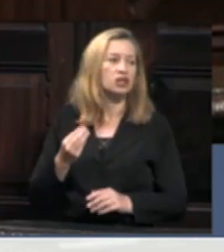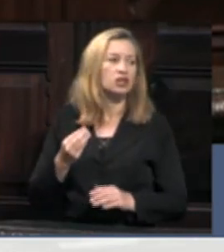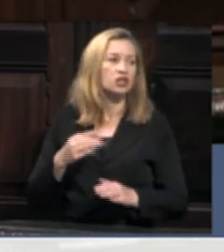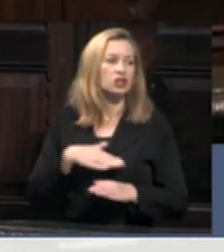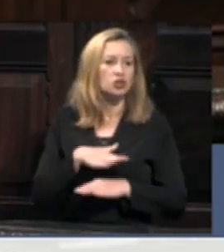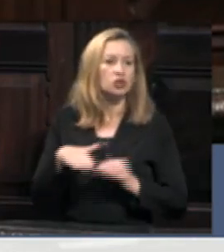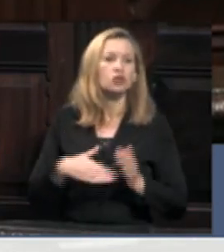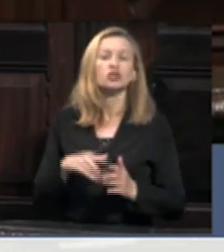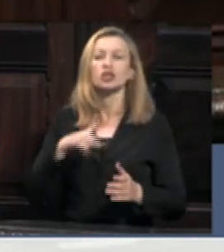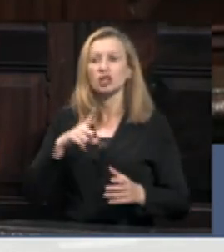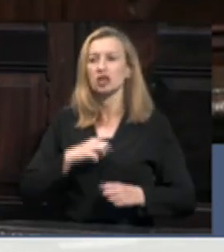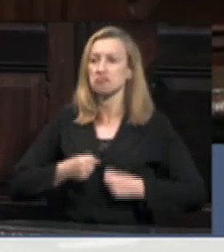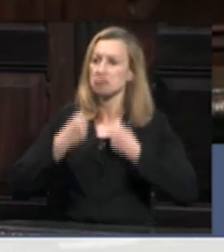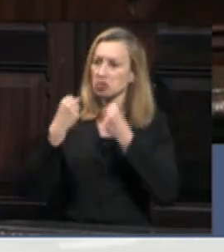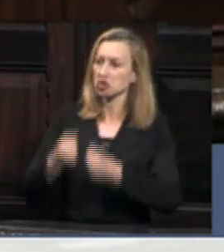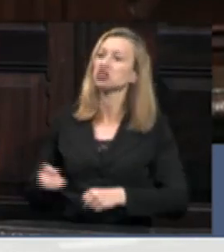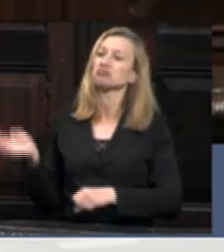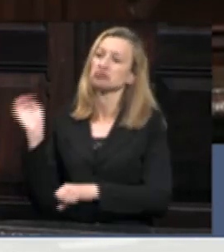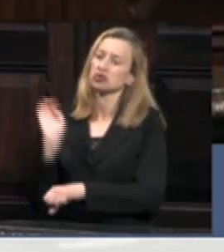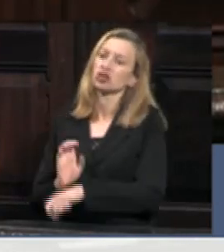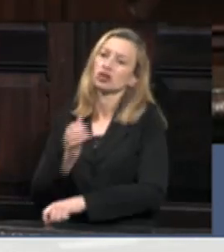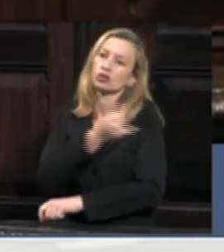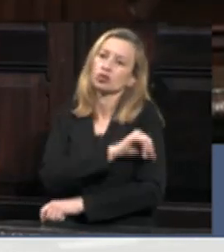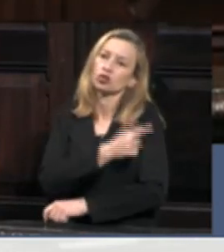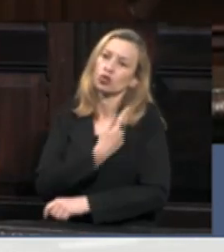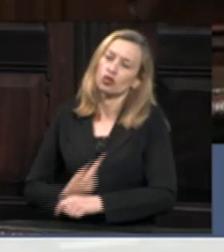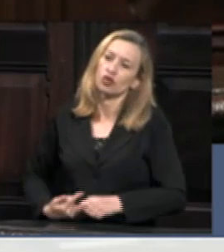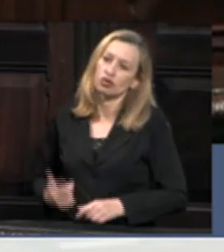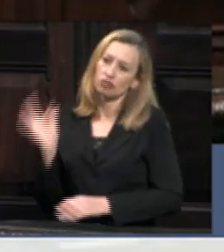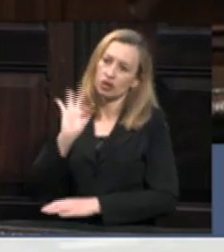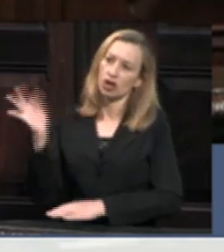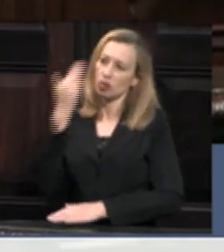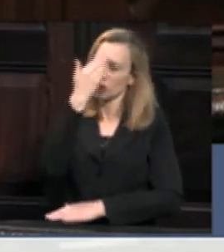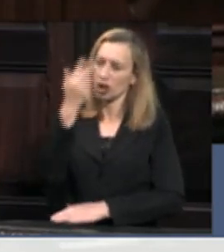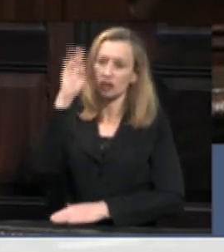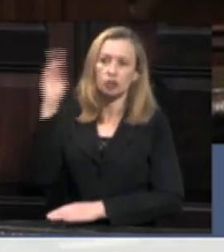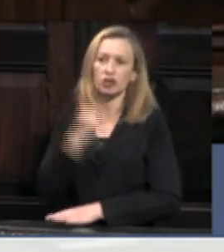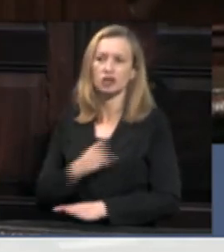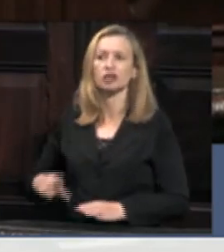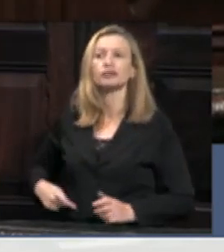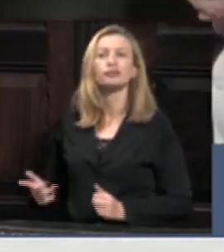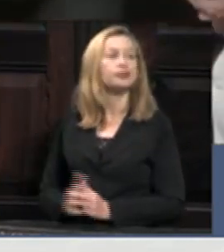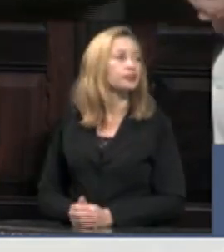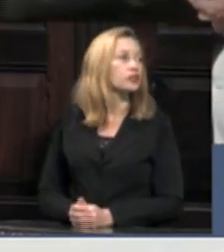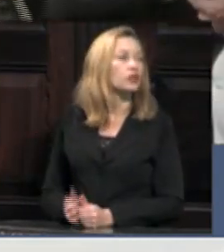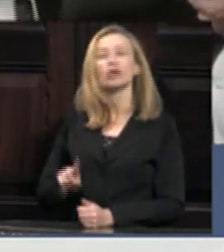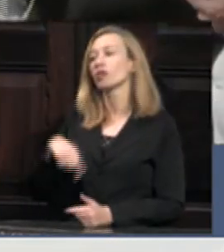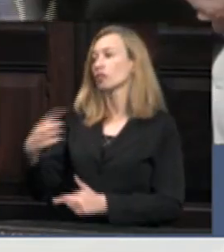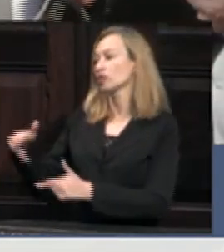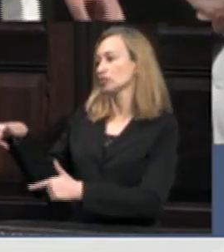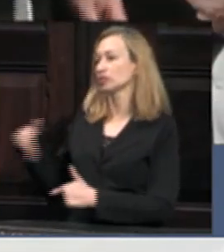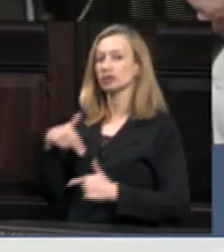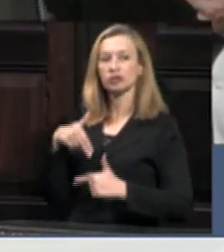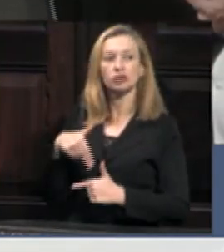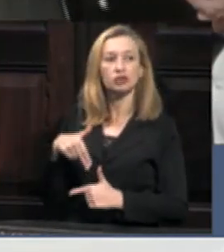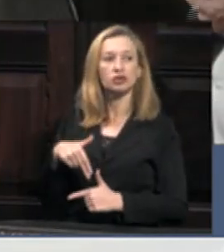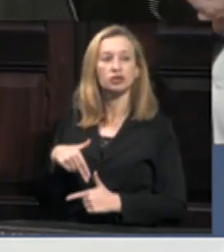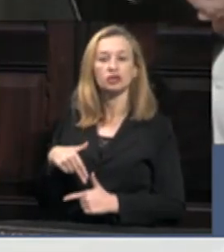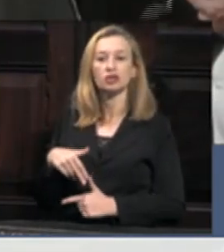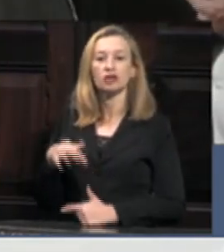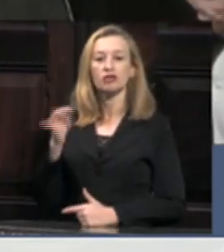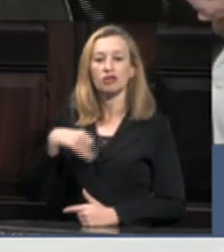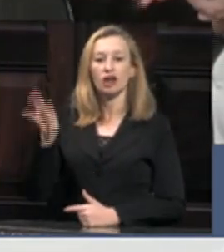no Estado do Rio, no governo federal. Obrigado, senhor presidente. Próximo orador inscrito é o nobre deputado Flávio